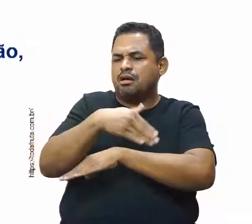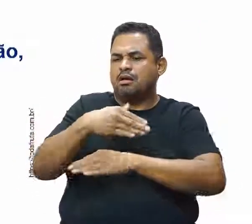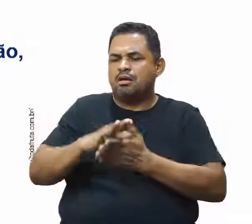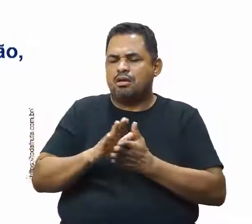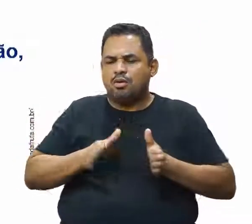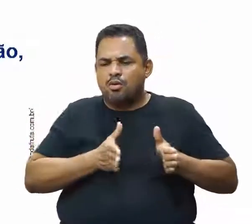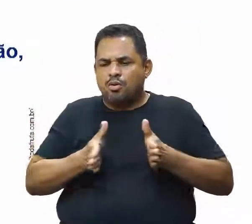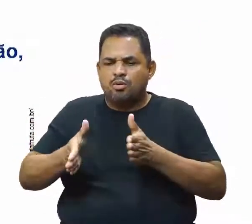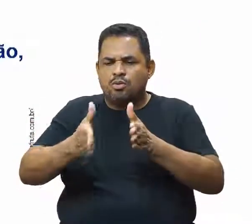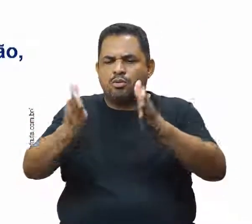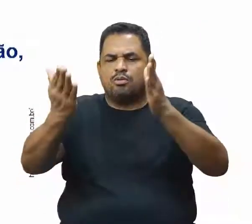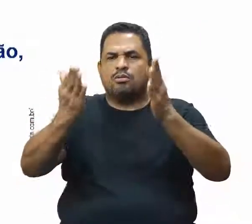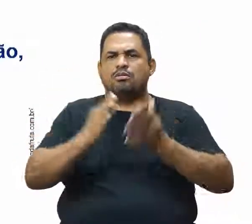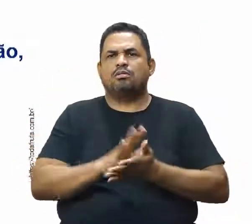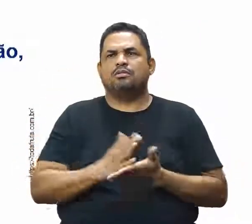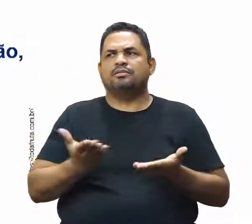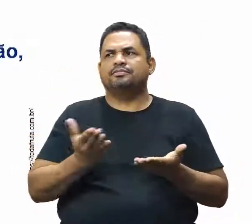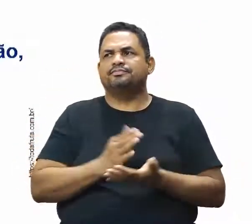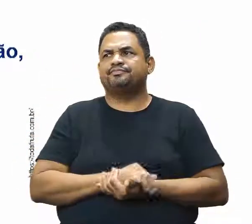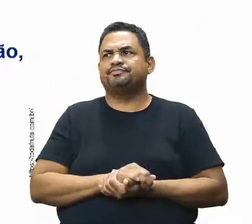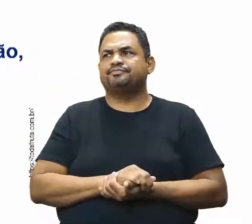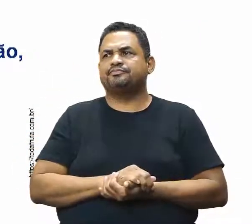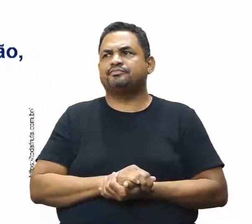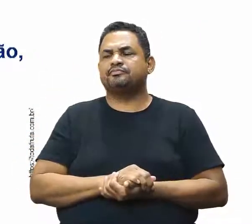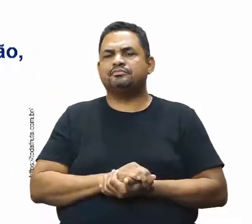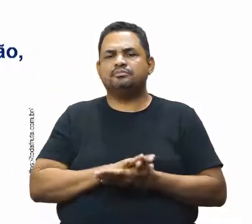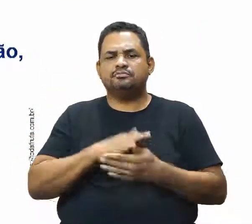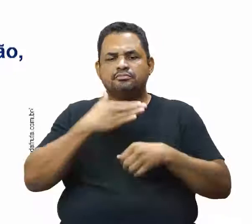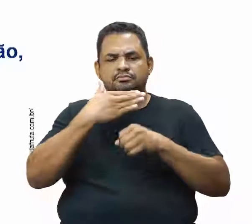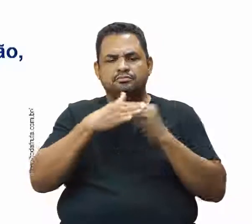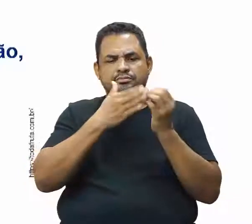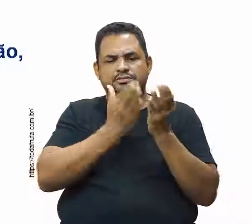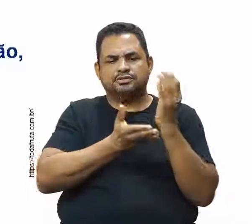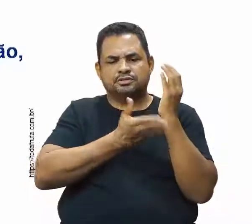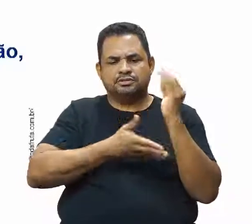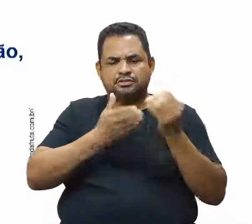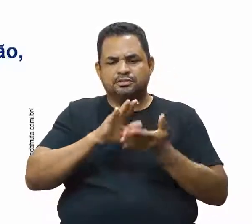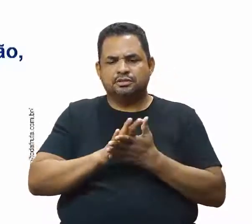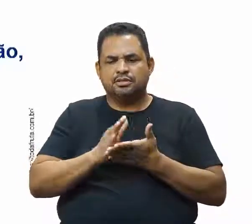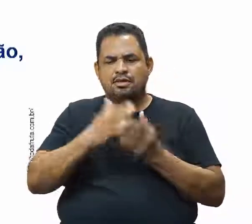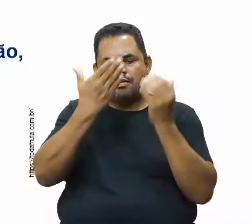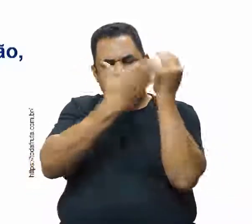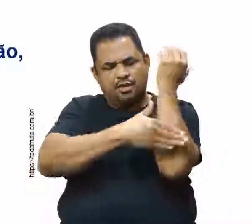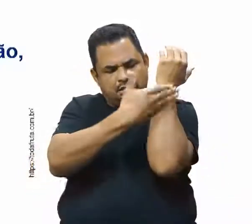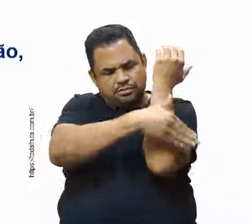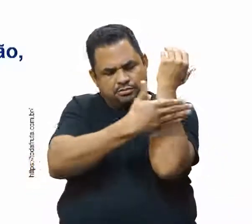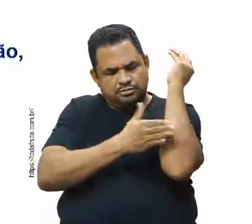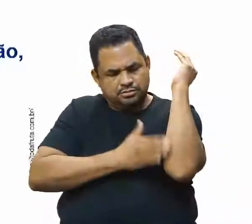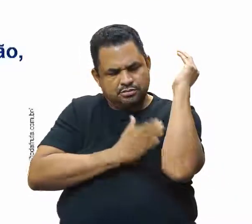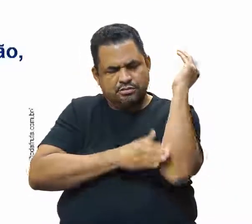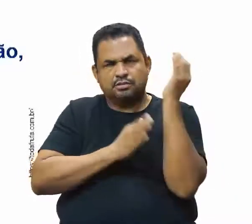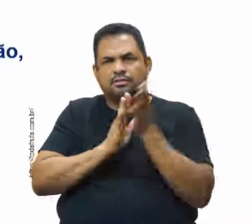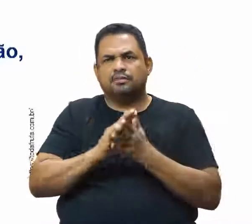ribeirinhas, melancia, descasca a melancia, o abacaxi, ou